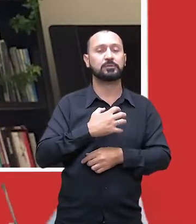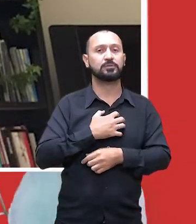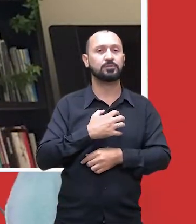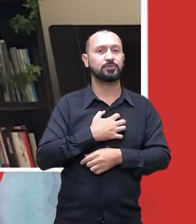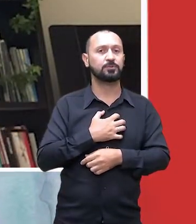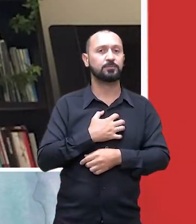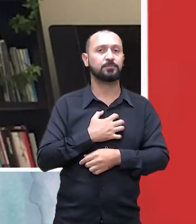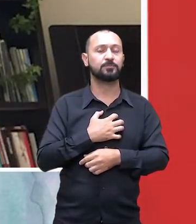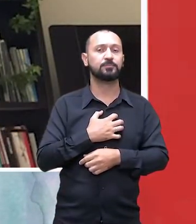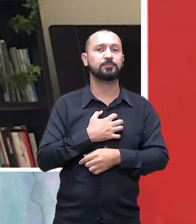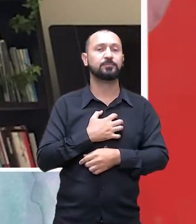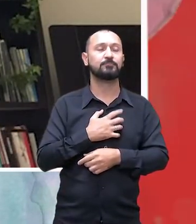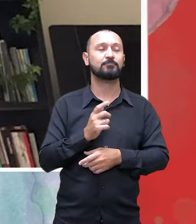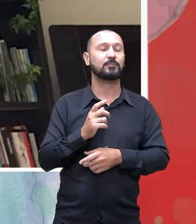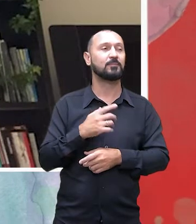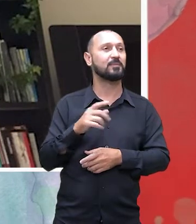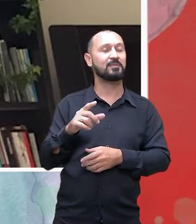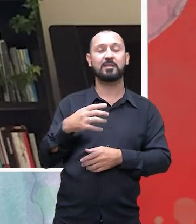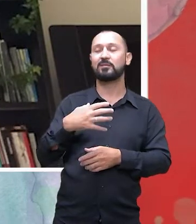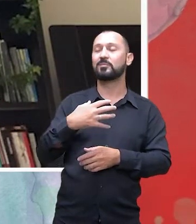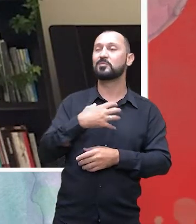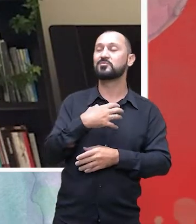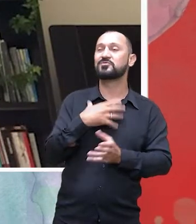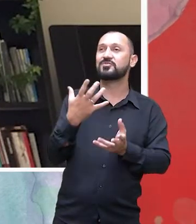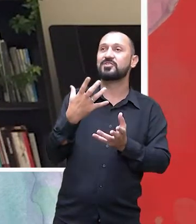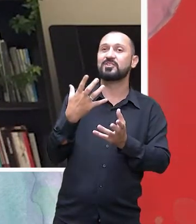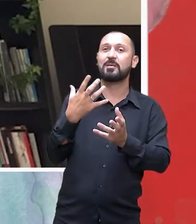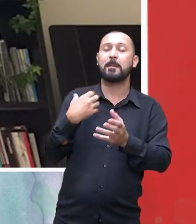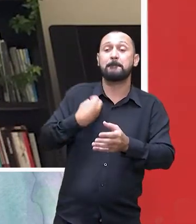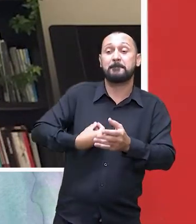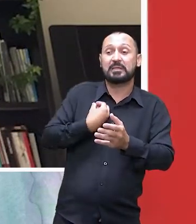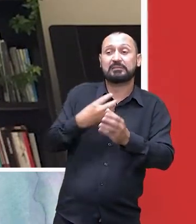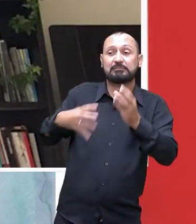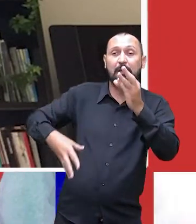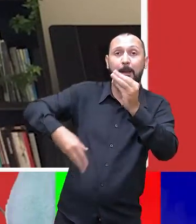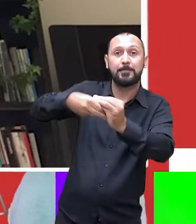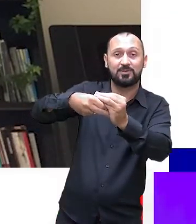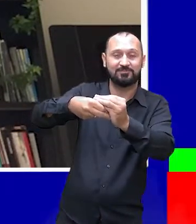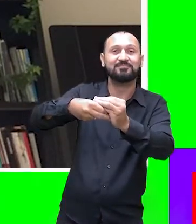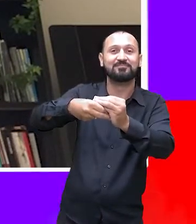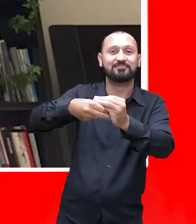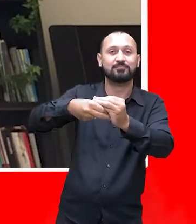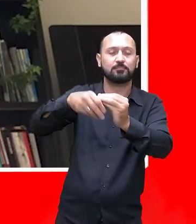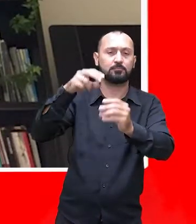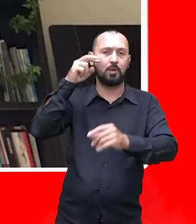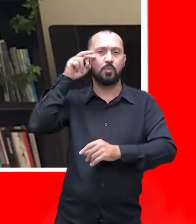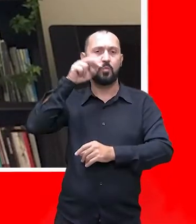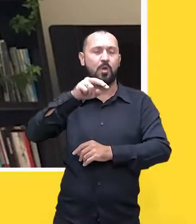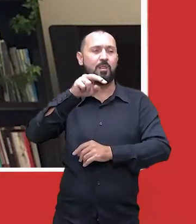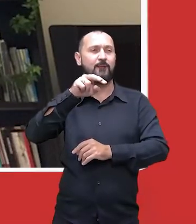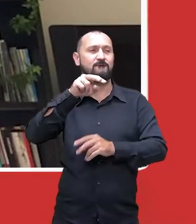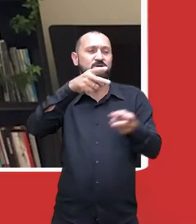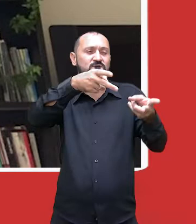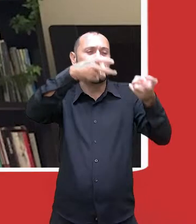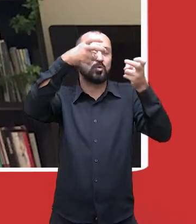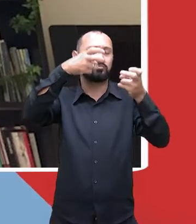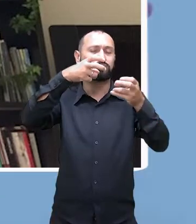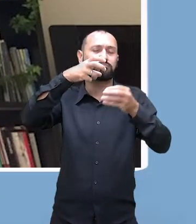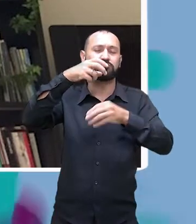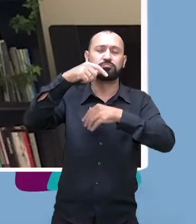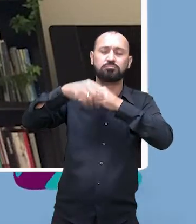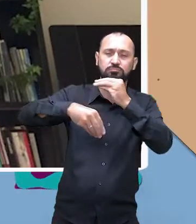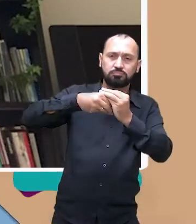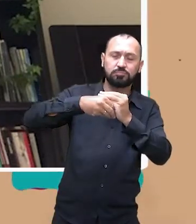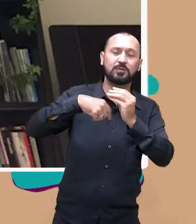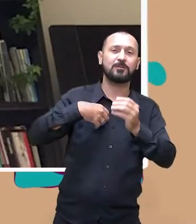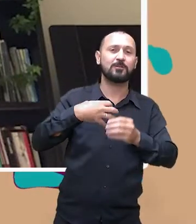sinto que tem a minha voz ali também e o meu olhar naquele trabalho. É um trabalho que